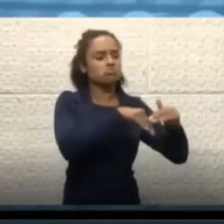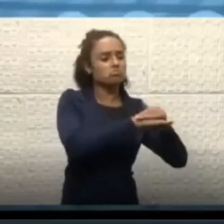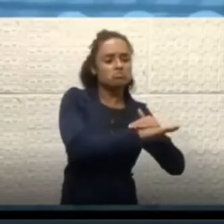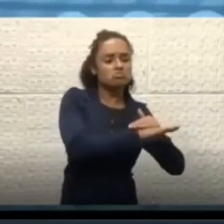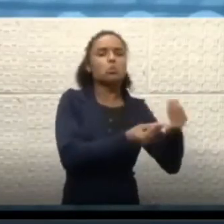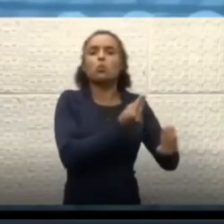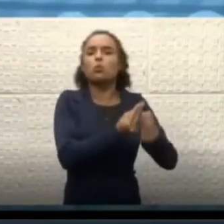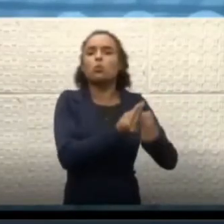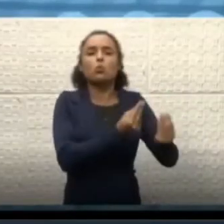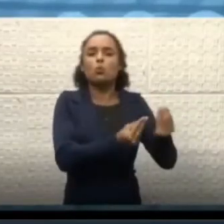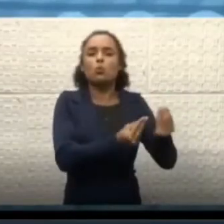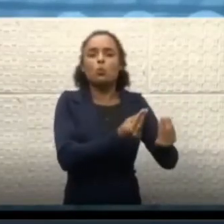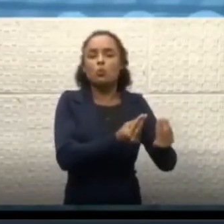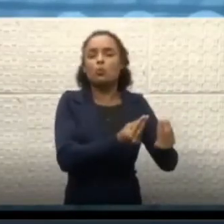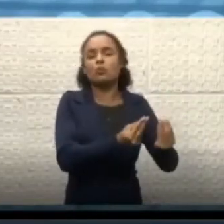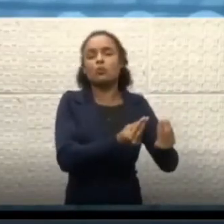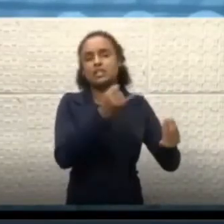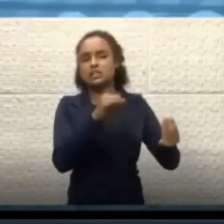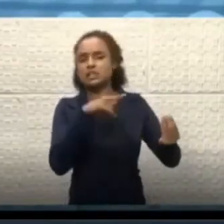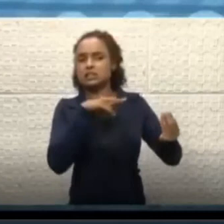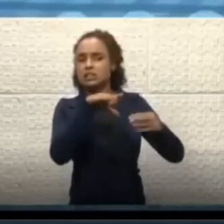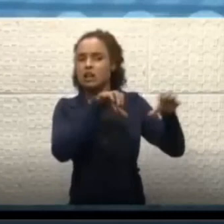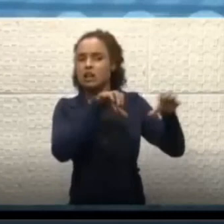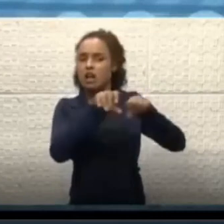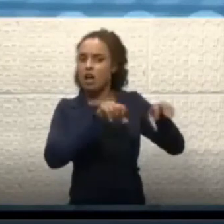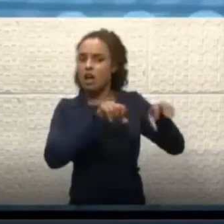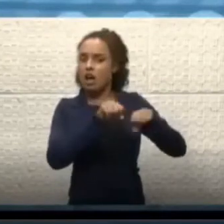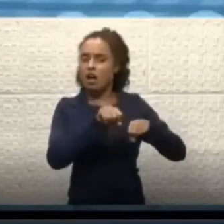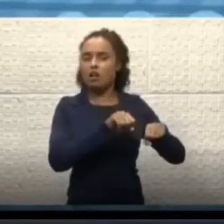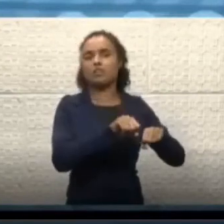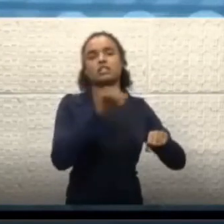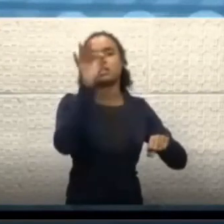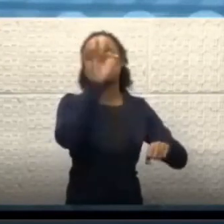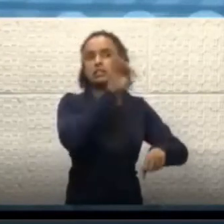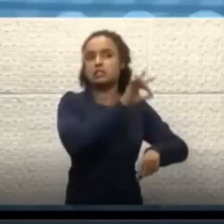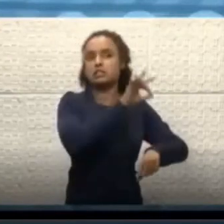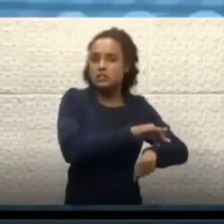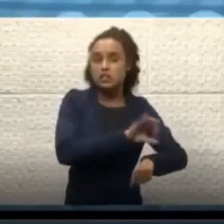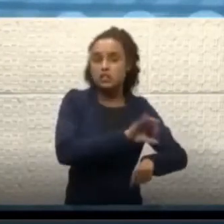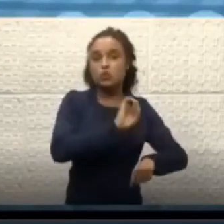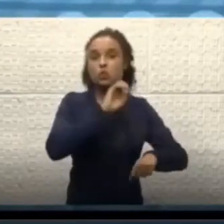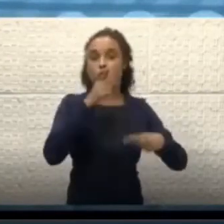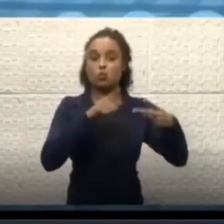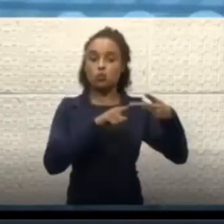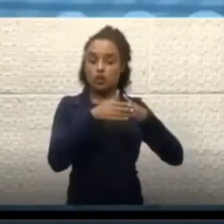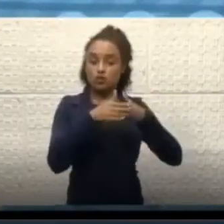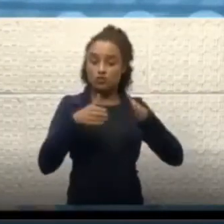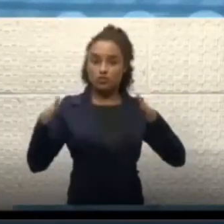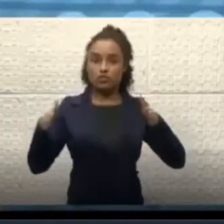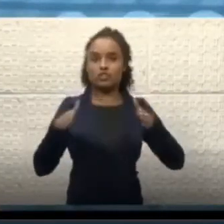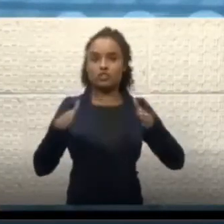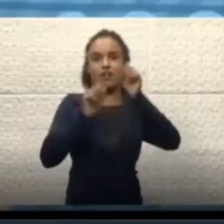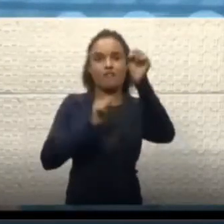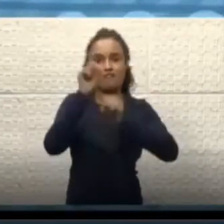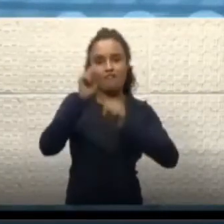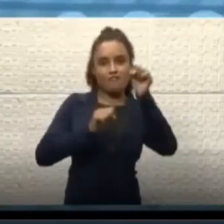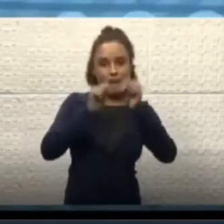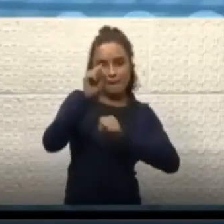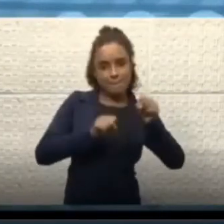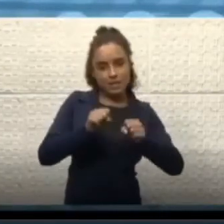armazenando esse material, se está sendo possível de contaminação com qualquer sujeira, pequenos insetos. Se foi durante a fabricação, no material que